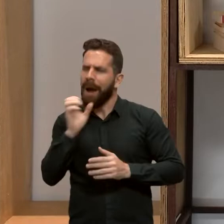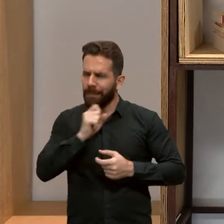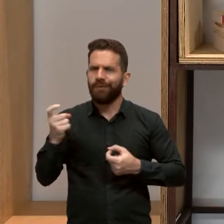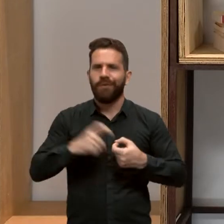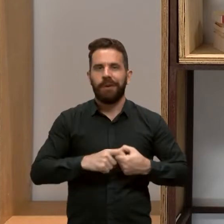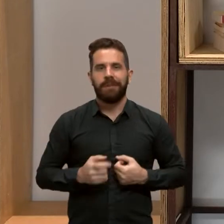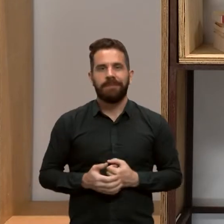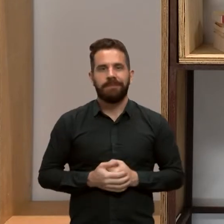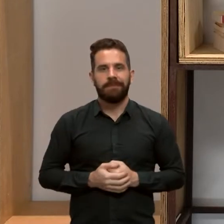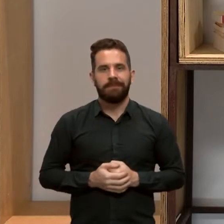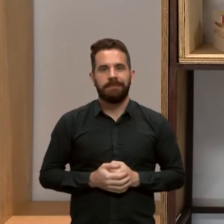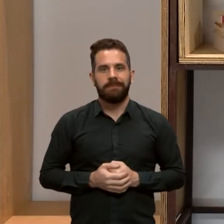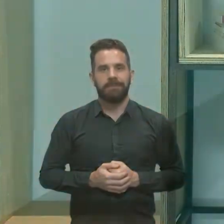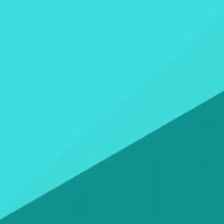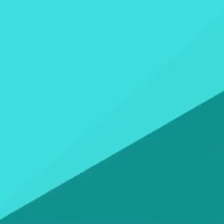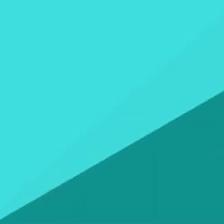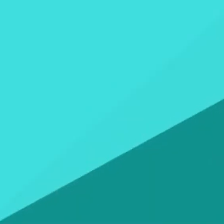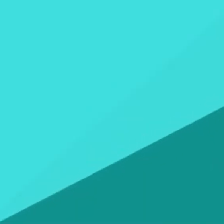rapidinho.